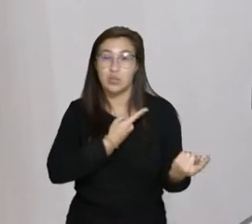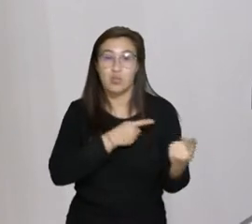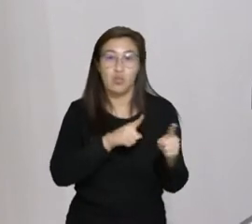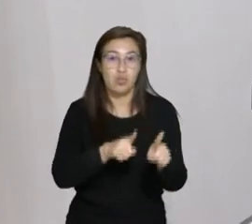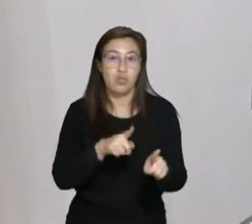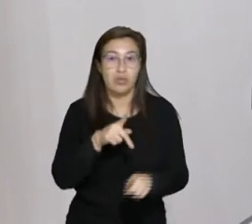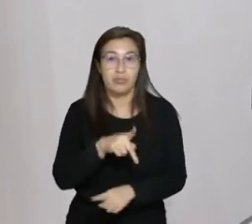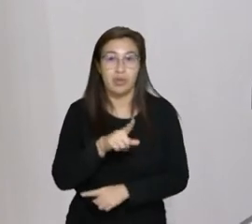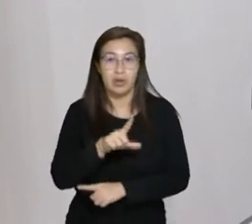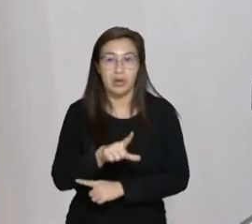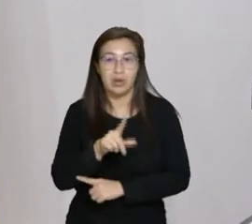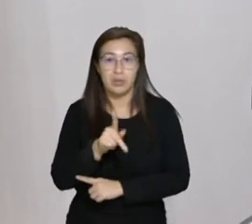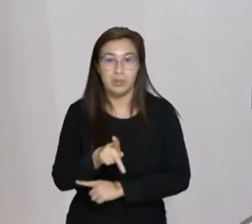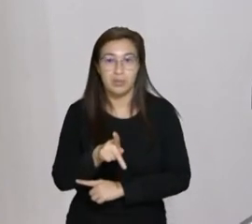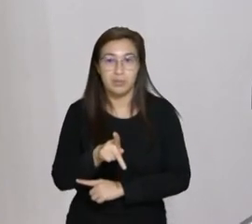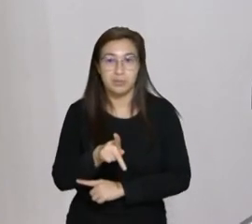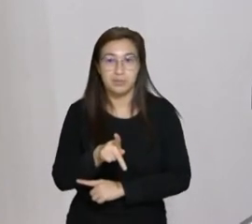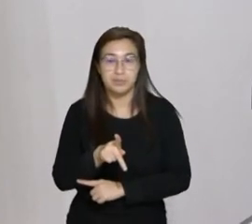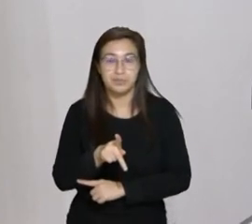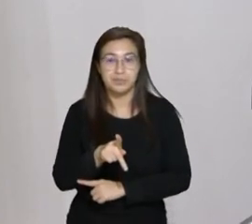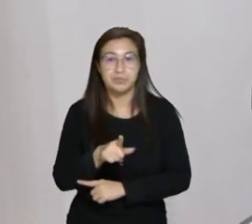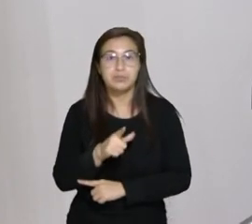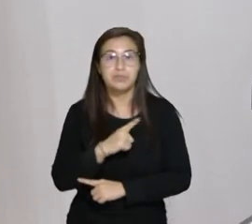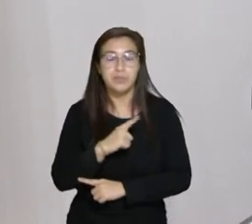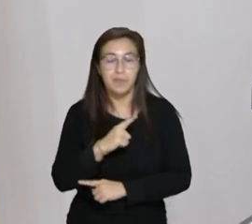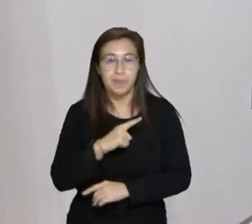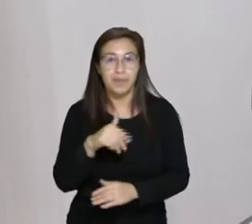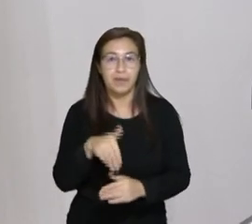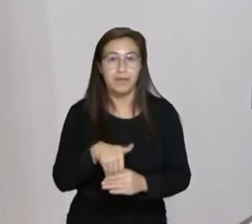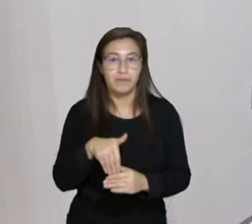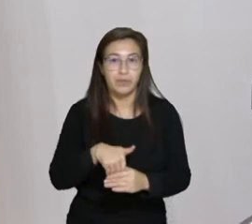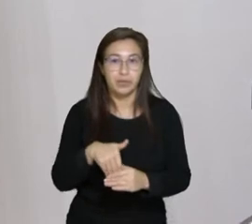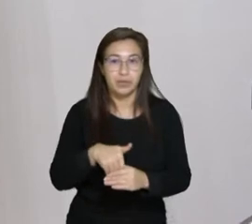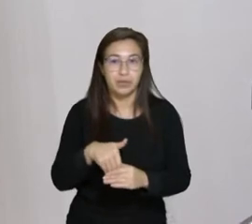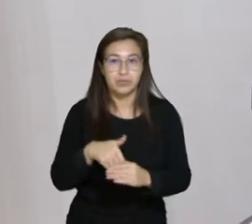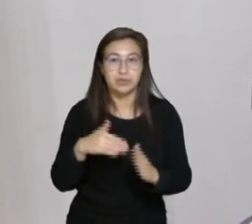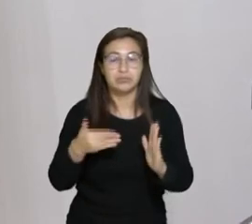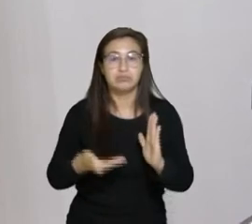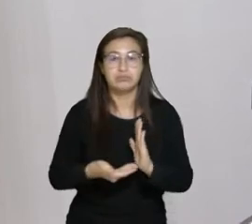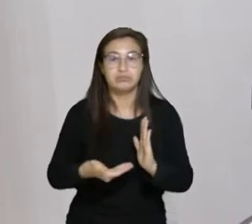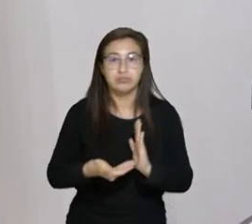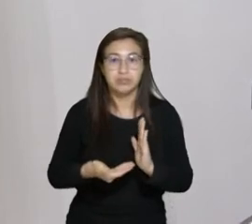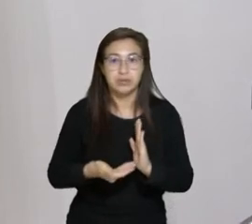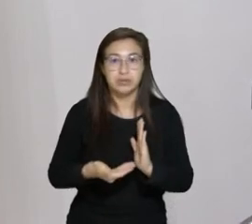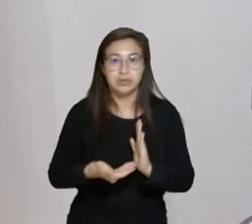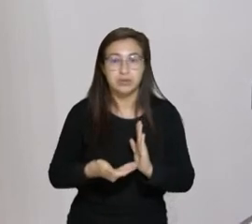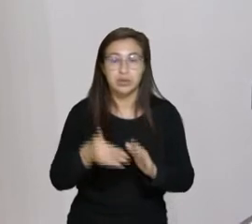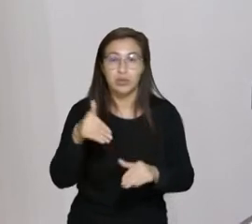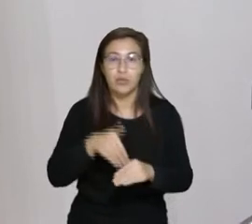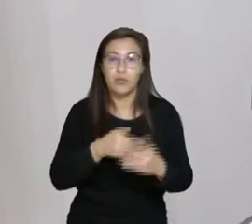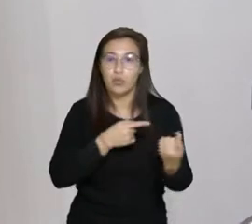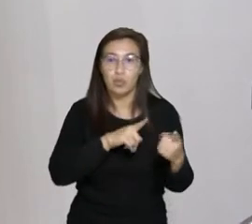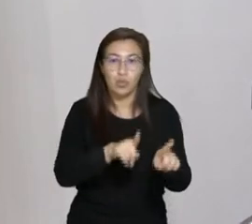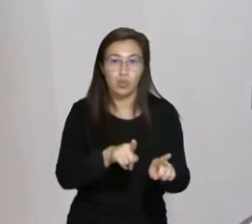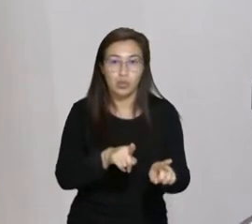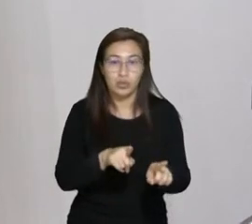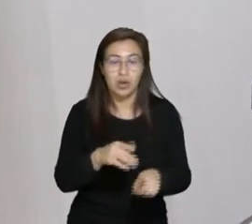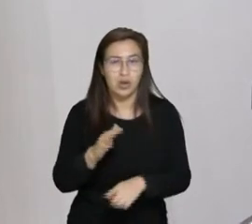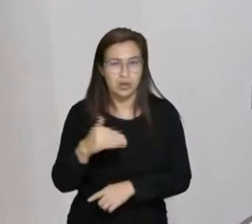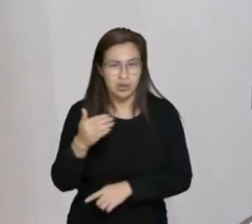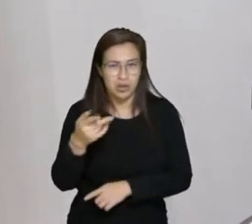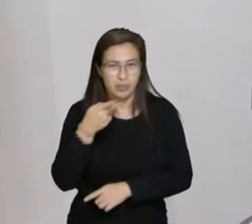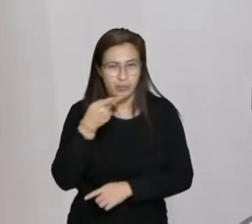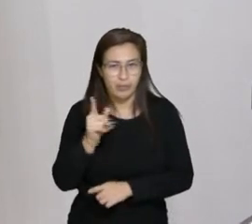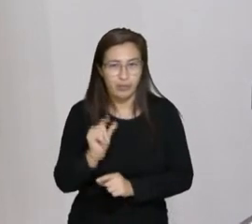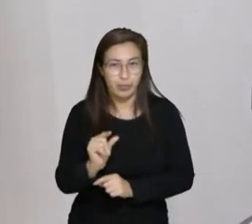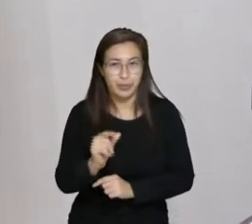e p povo e sim votações no senado votos contrários O Senado daqui a pouco eu falar sobre